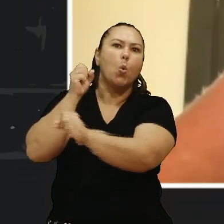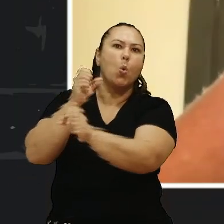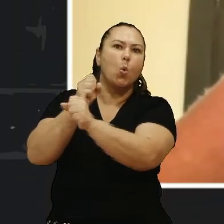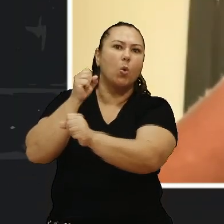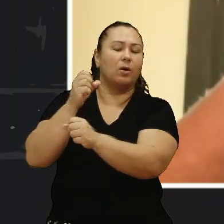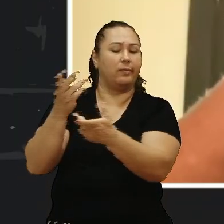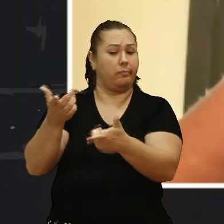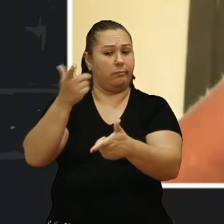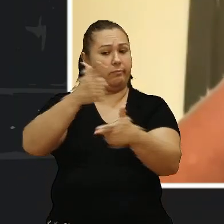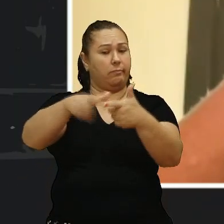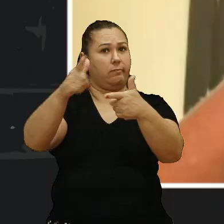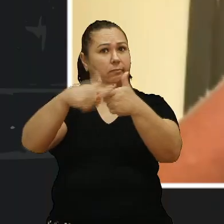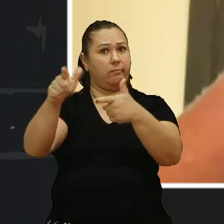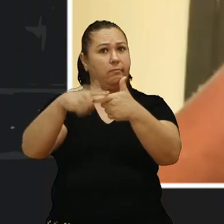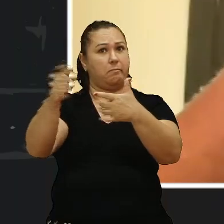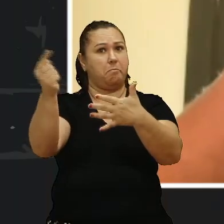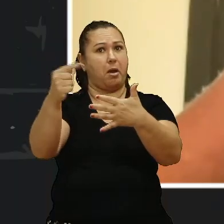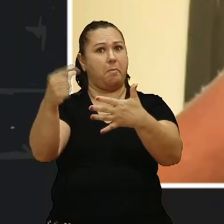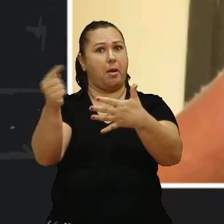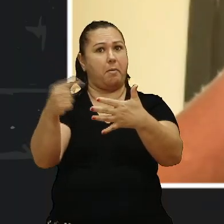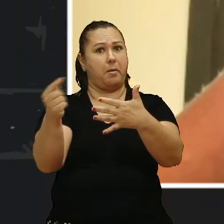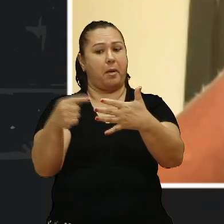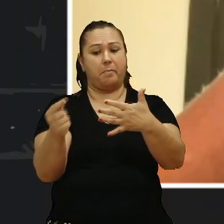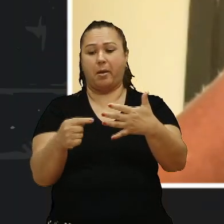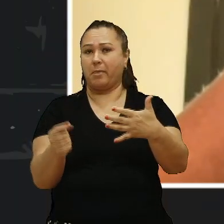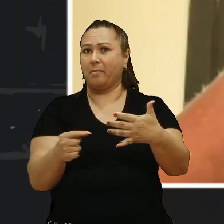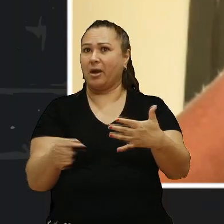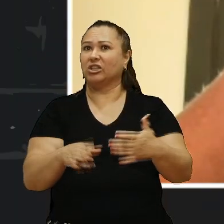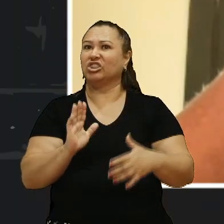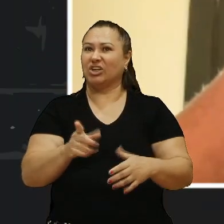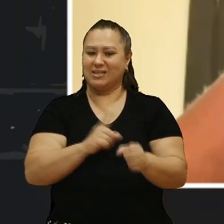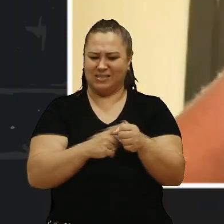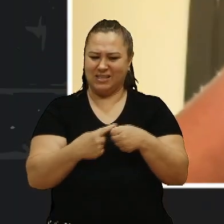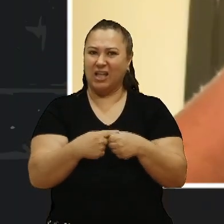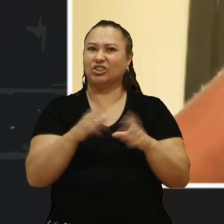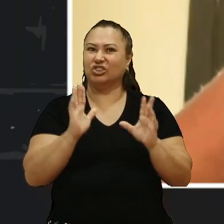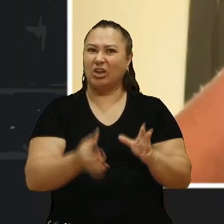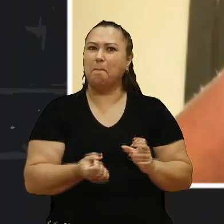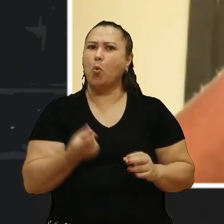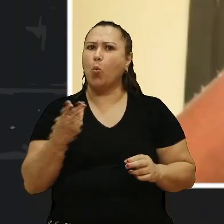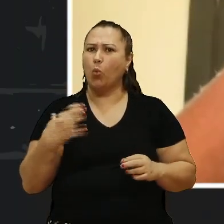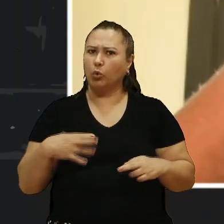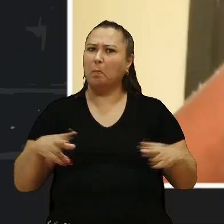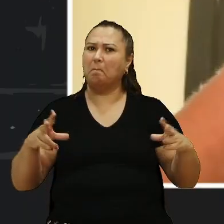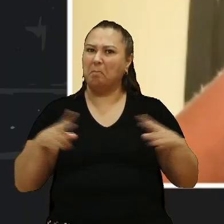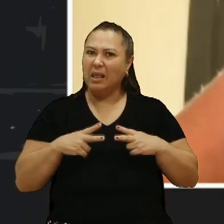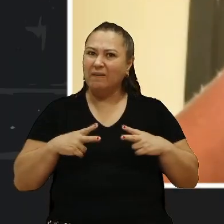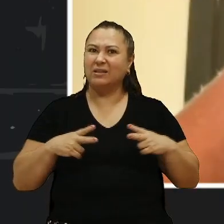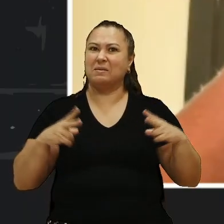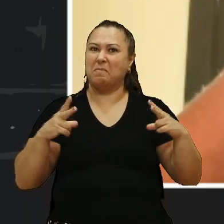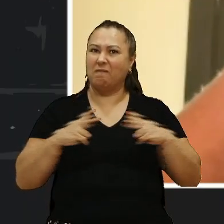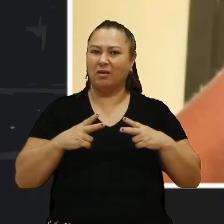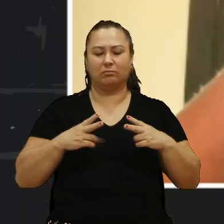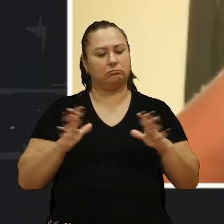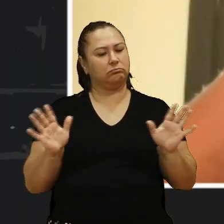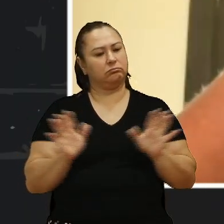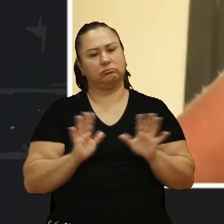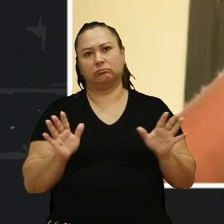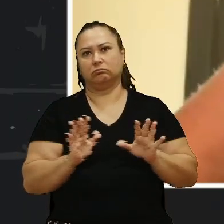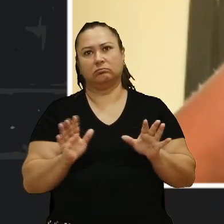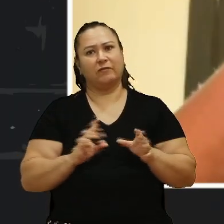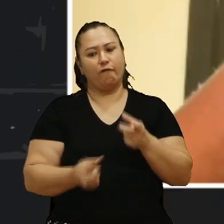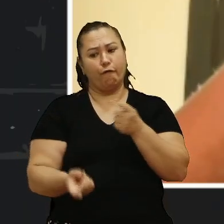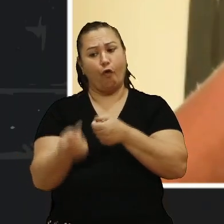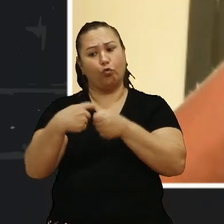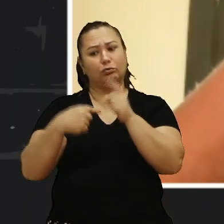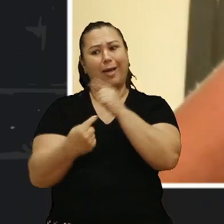todos os problemas com tudo que já se privatizou na cidade, e que eu tenho certeza que, se as pessoas pudessem voltar